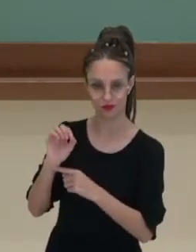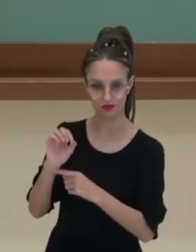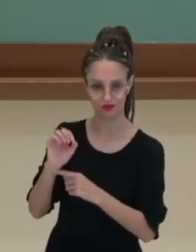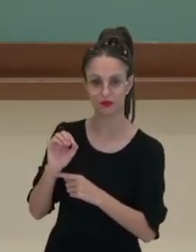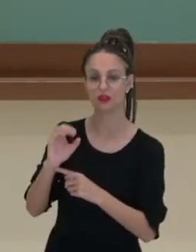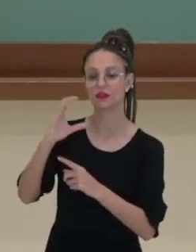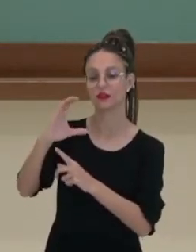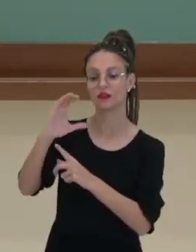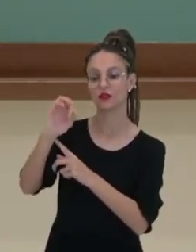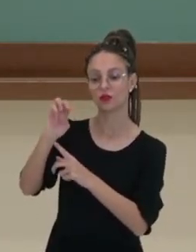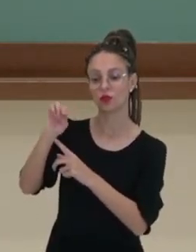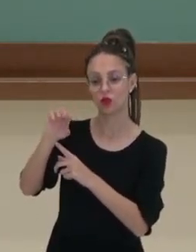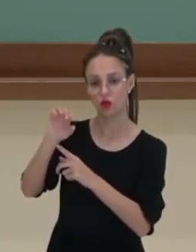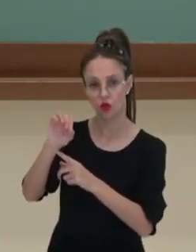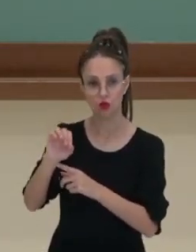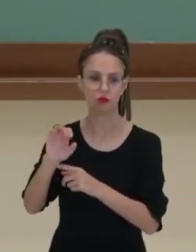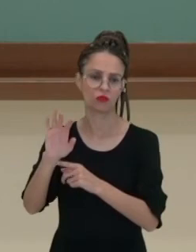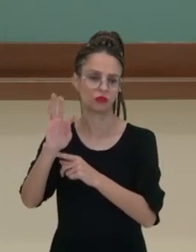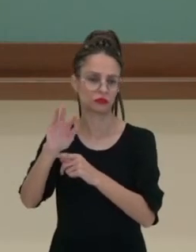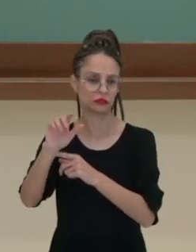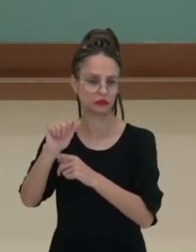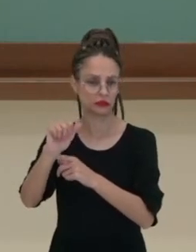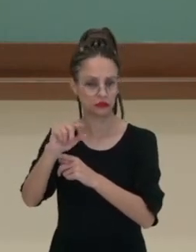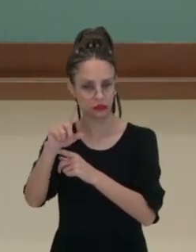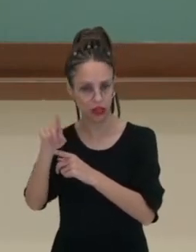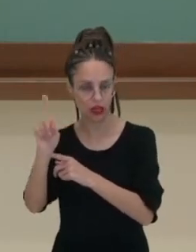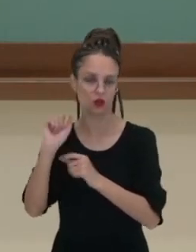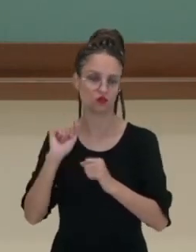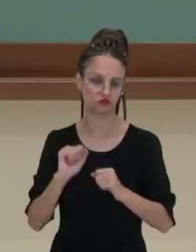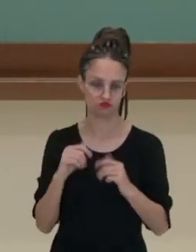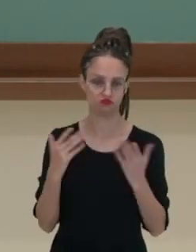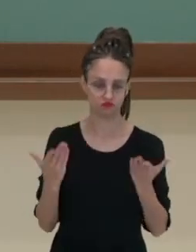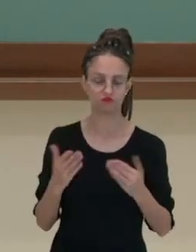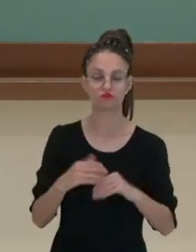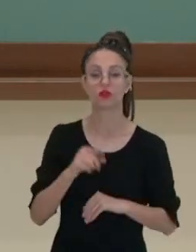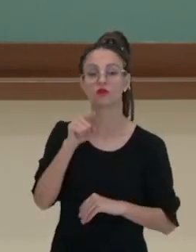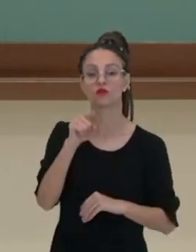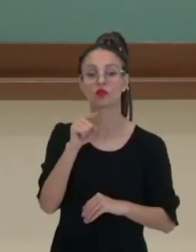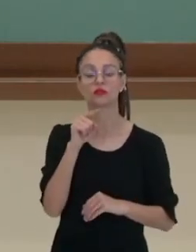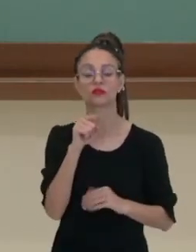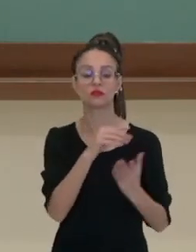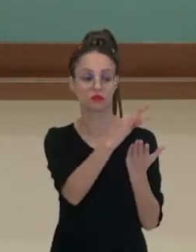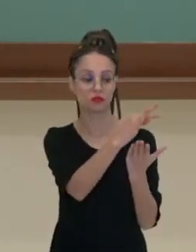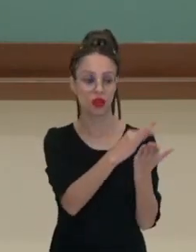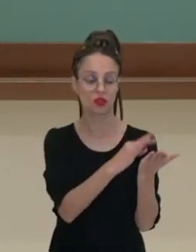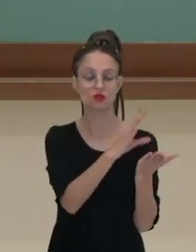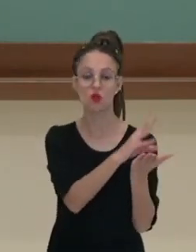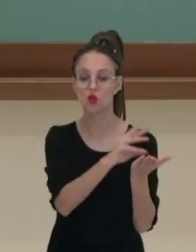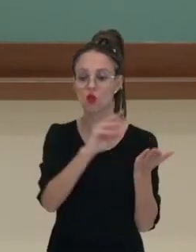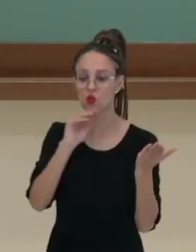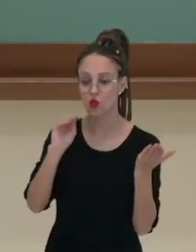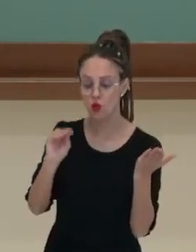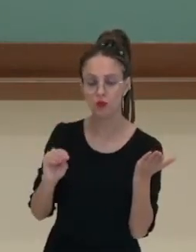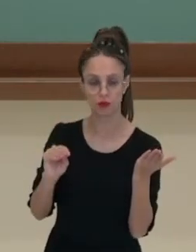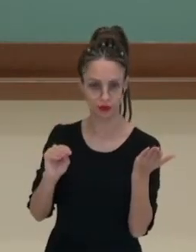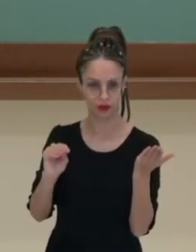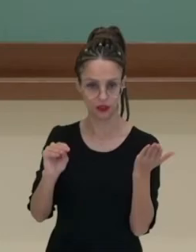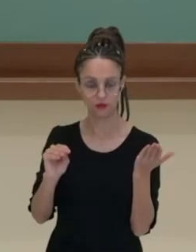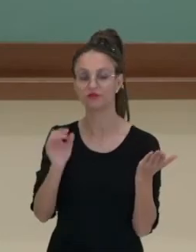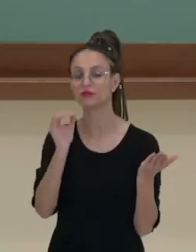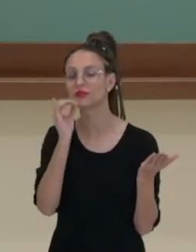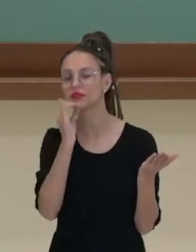palavrinha como, tão, quanto. Transcreva do texto um exemplo, aproveitando para diferenciar. Então, posto